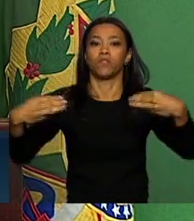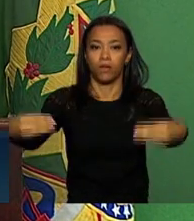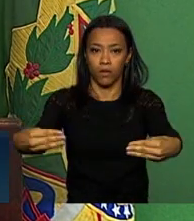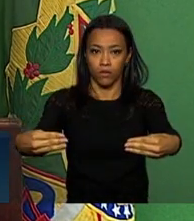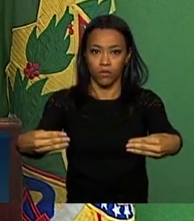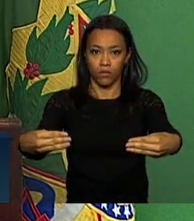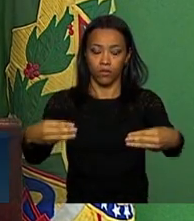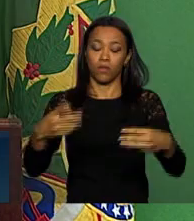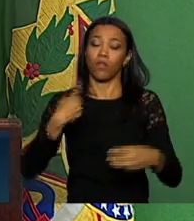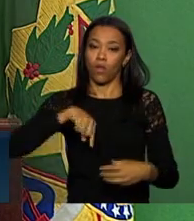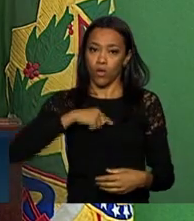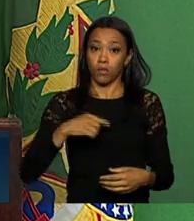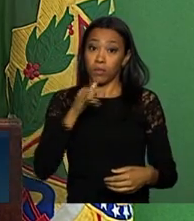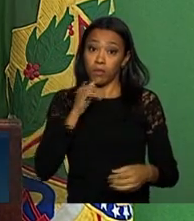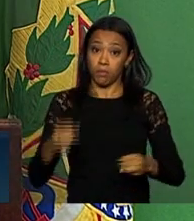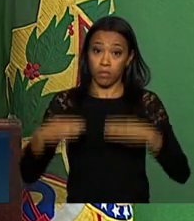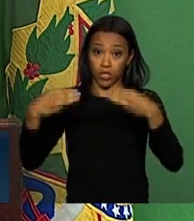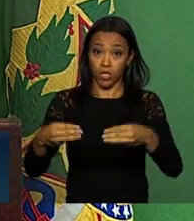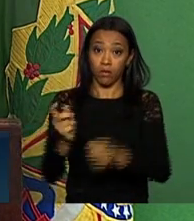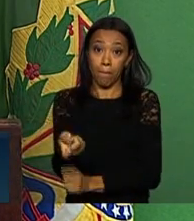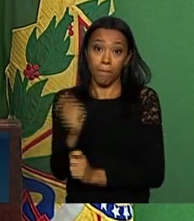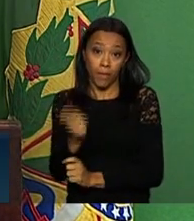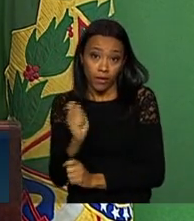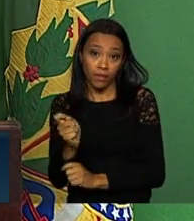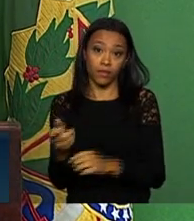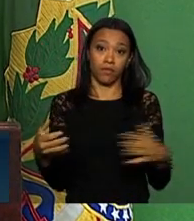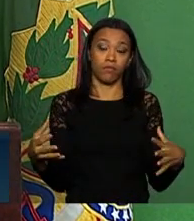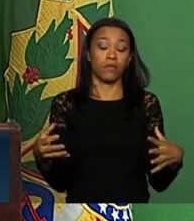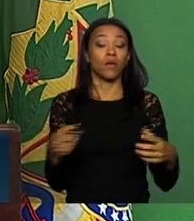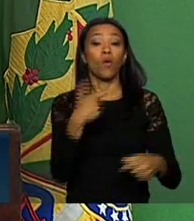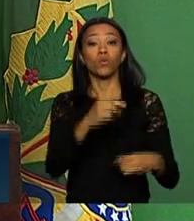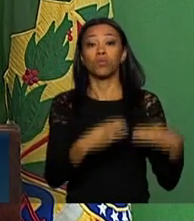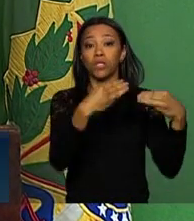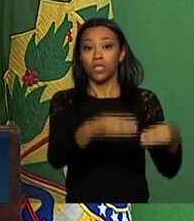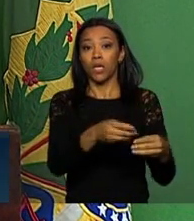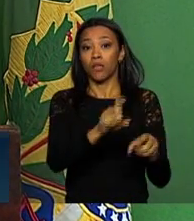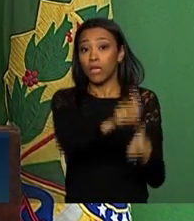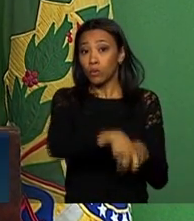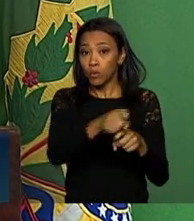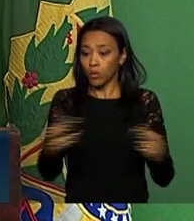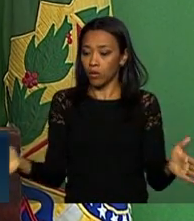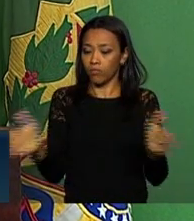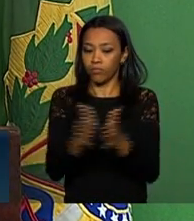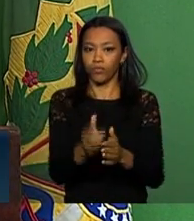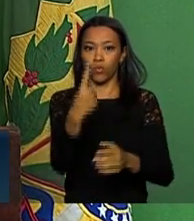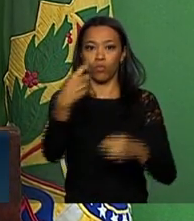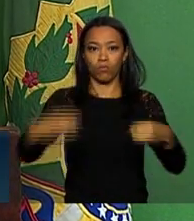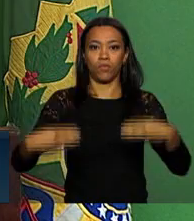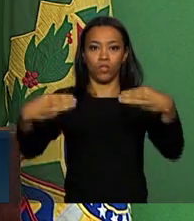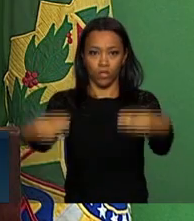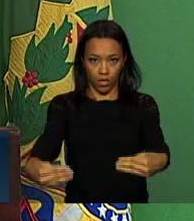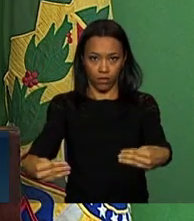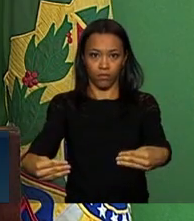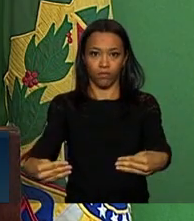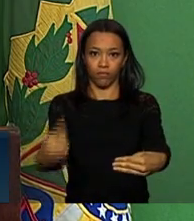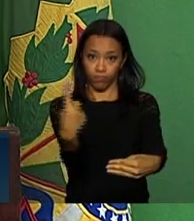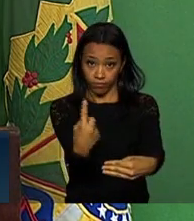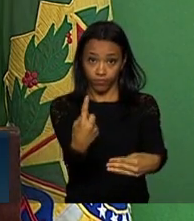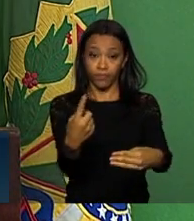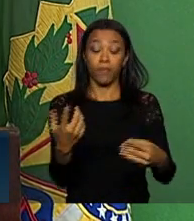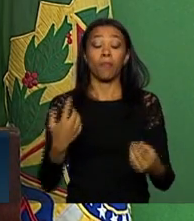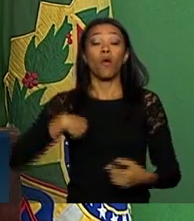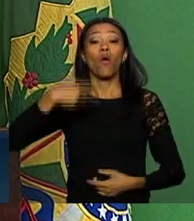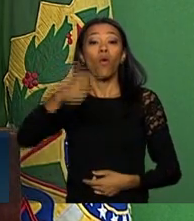integrar o Ministério da Pesca ao Ministério da Agricultura ao mapa nós vamos